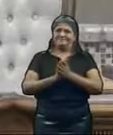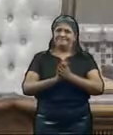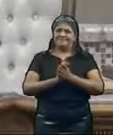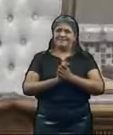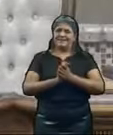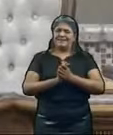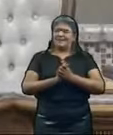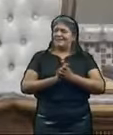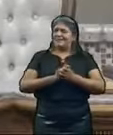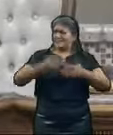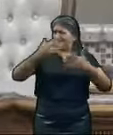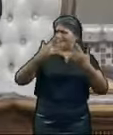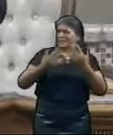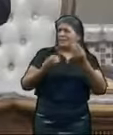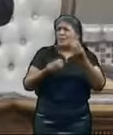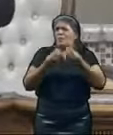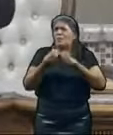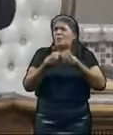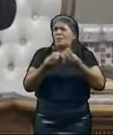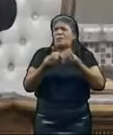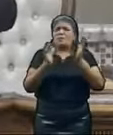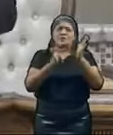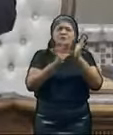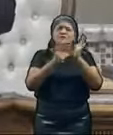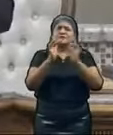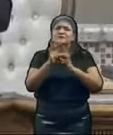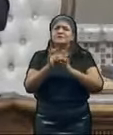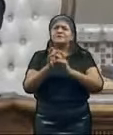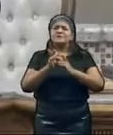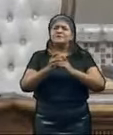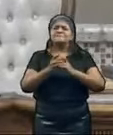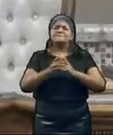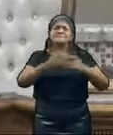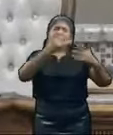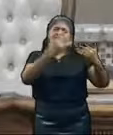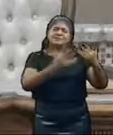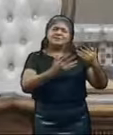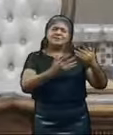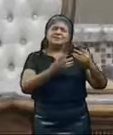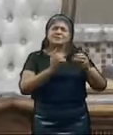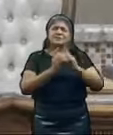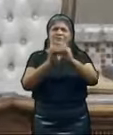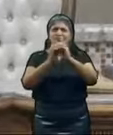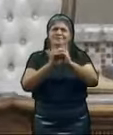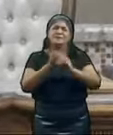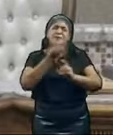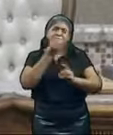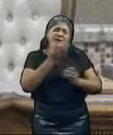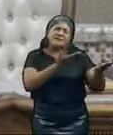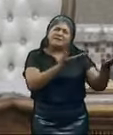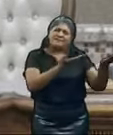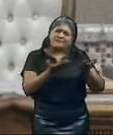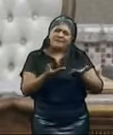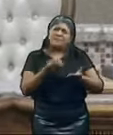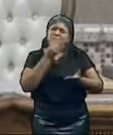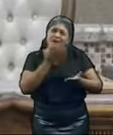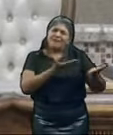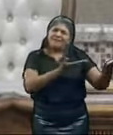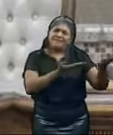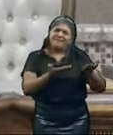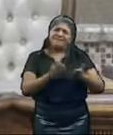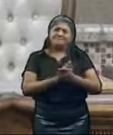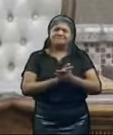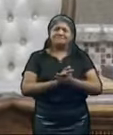e não estendendo toda aquelas bem-aventuranças e eu tomei aqui o Evangelho de Lucas